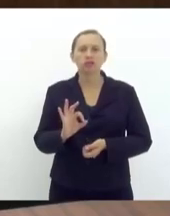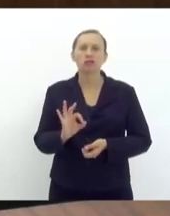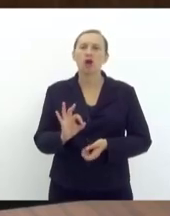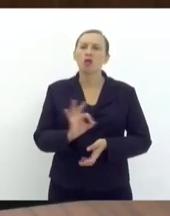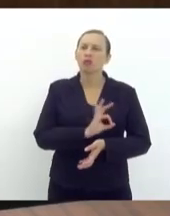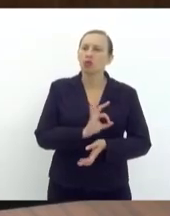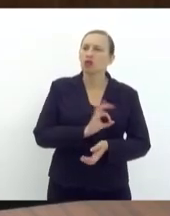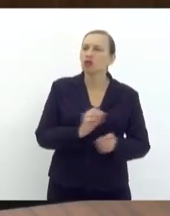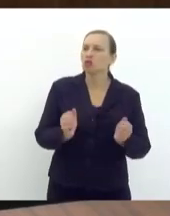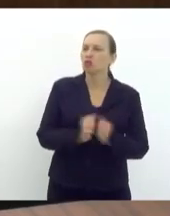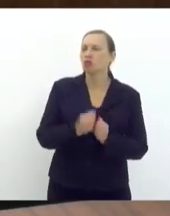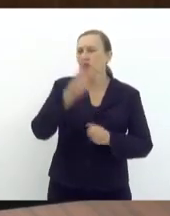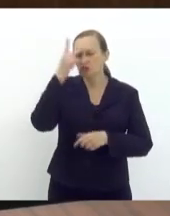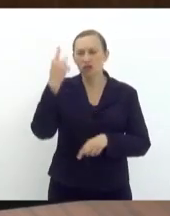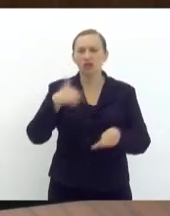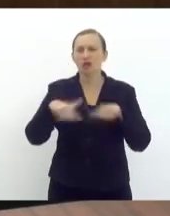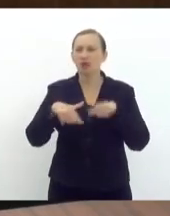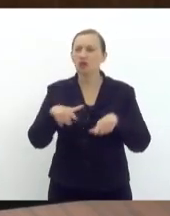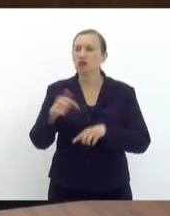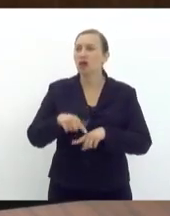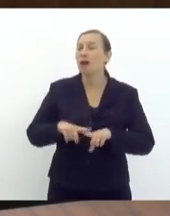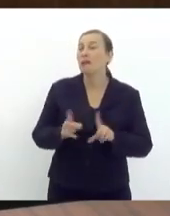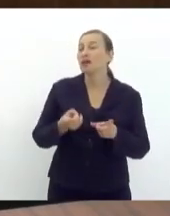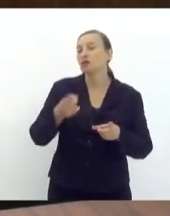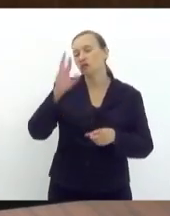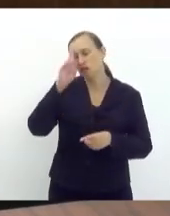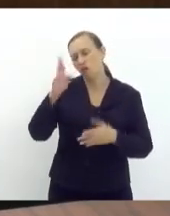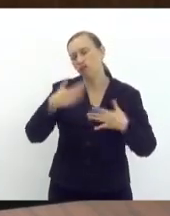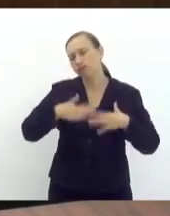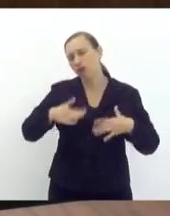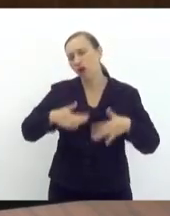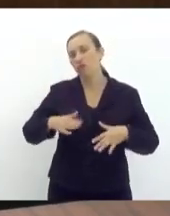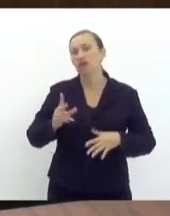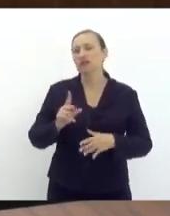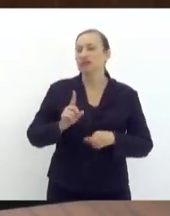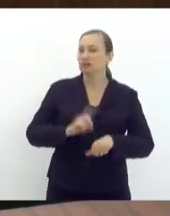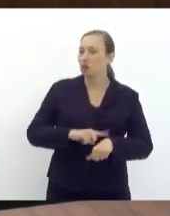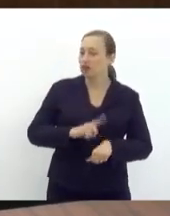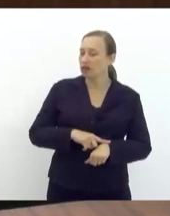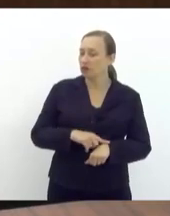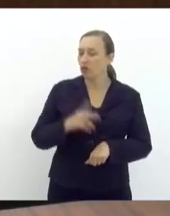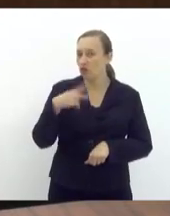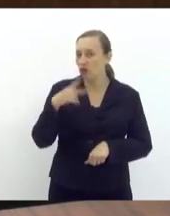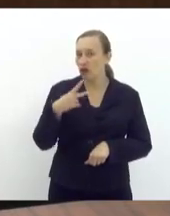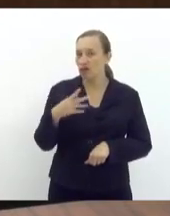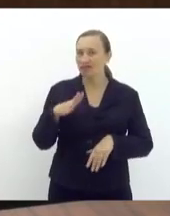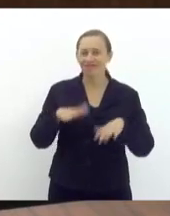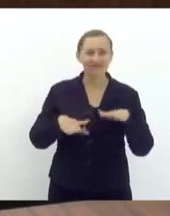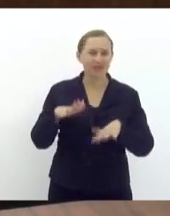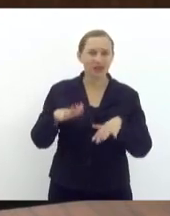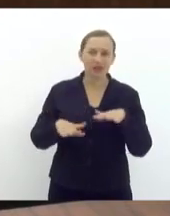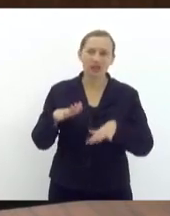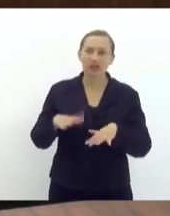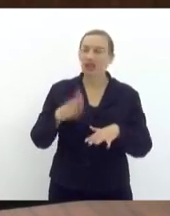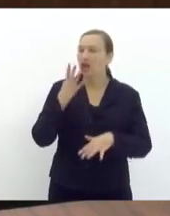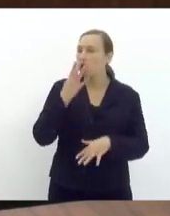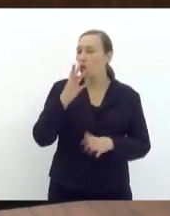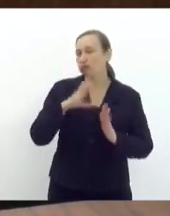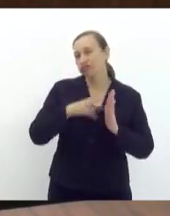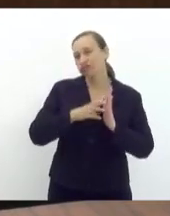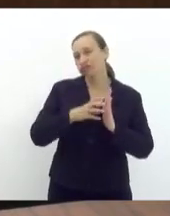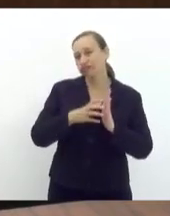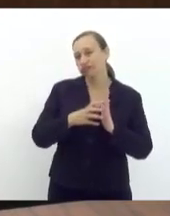os trabalhadores Mas e você sempre Manteve a sua calma Então nesse momento fez o seguinte que independente da coloração partidária